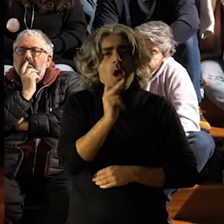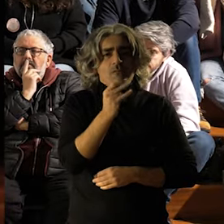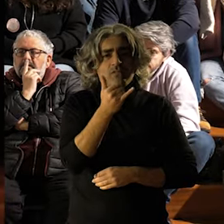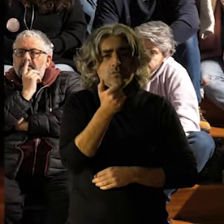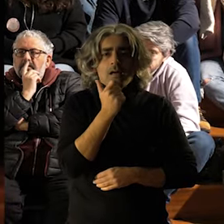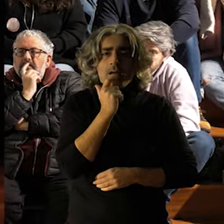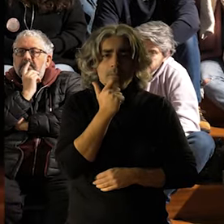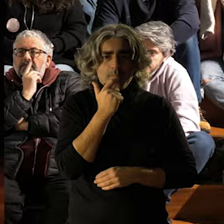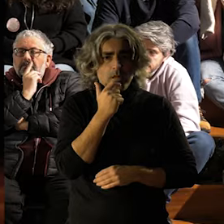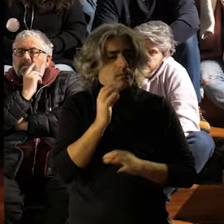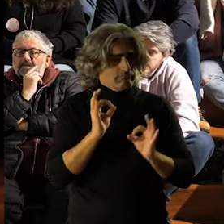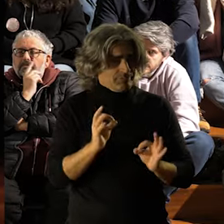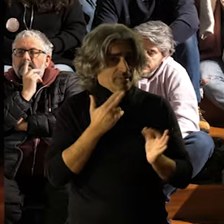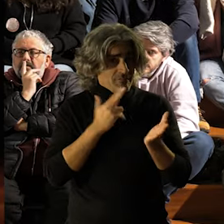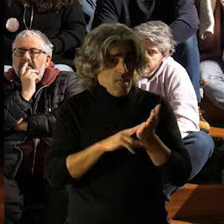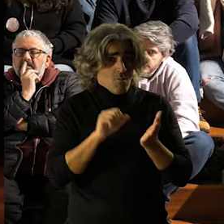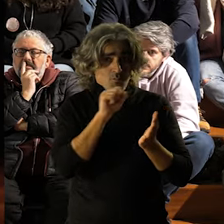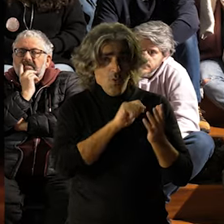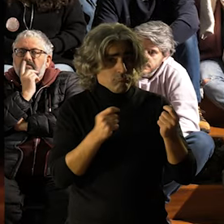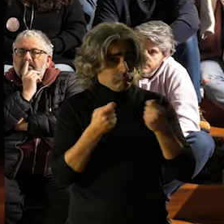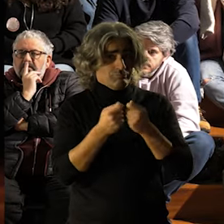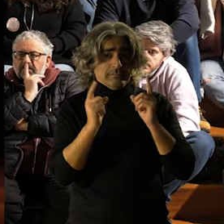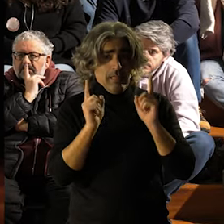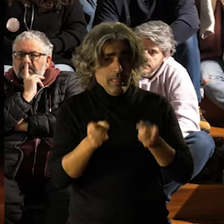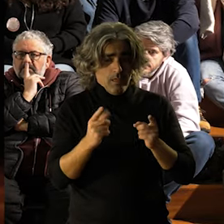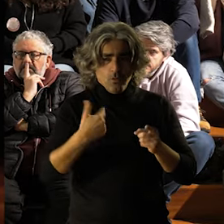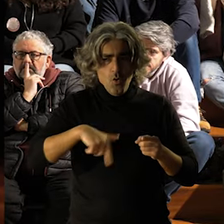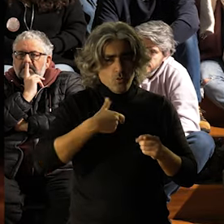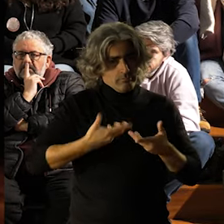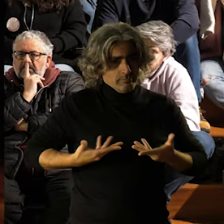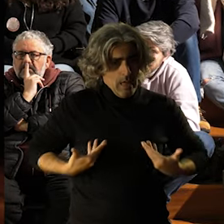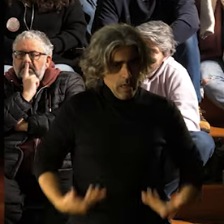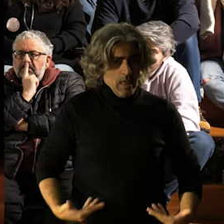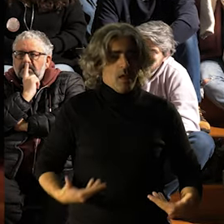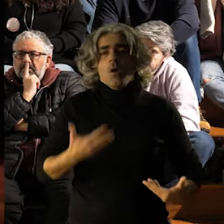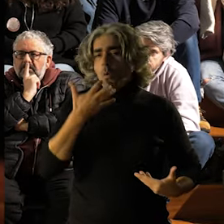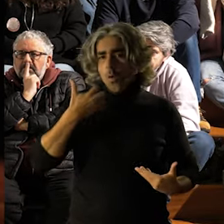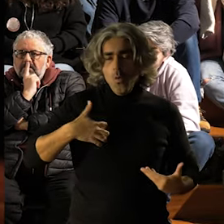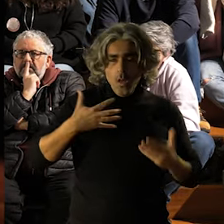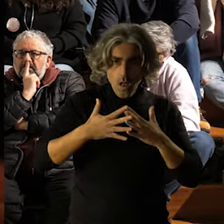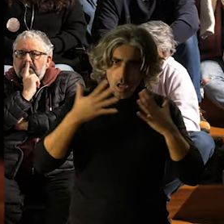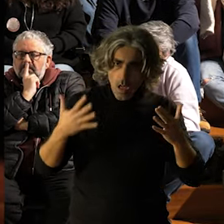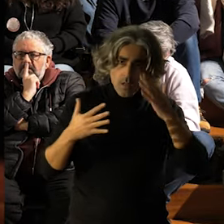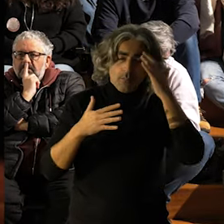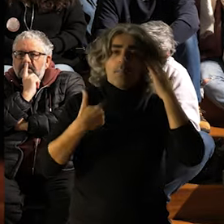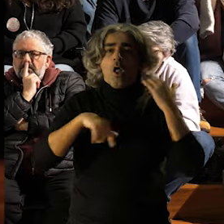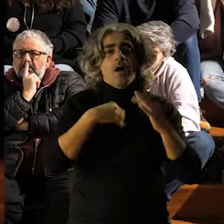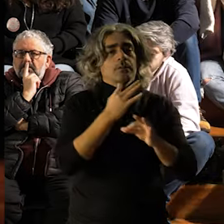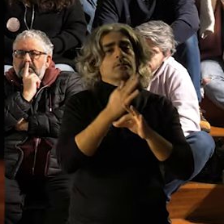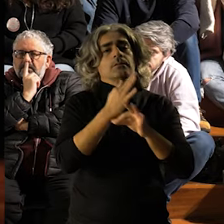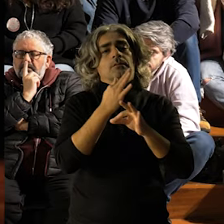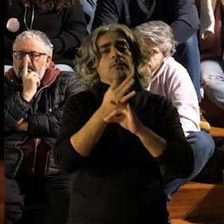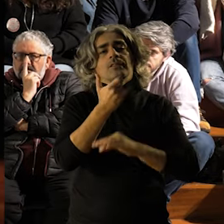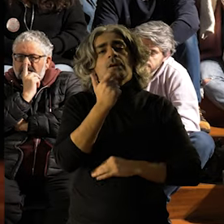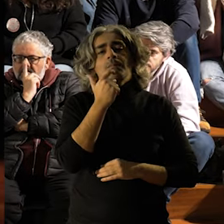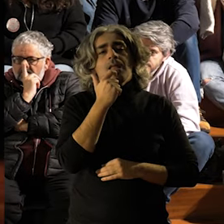25 de Abril. E é verdade. E cá estamos, com esse orgulho enorme. Mas nós não comemoramos o 25 de Abril